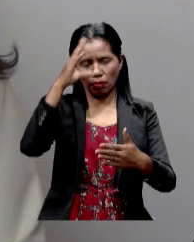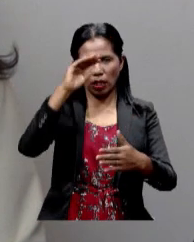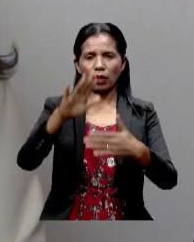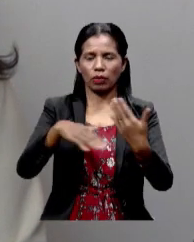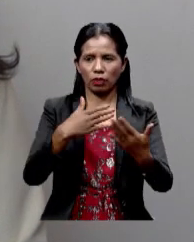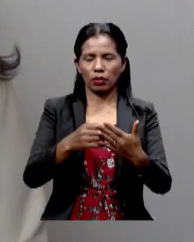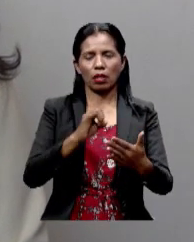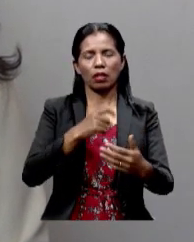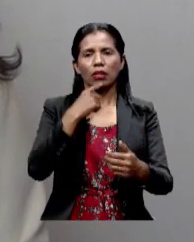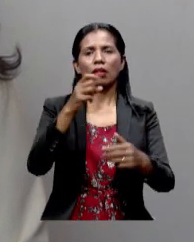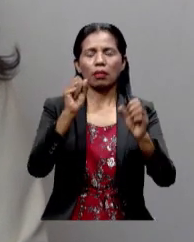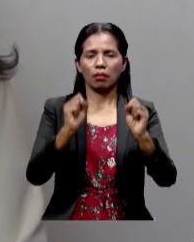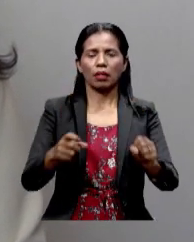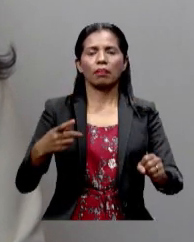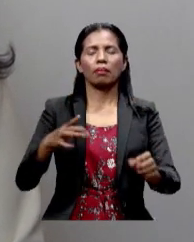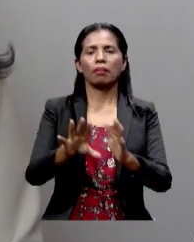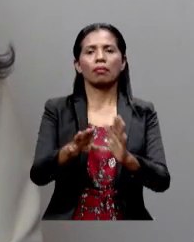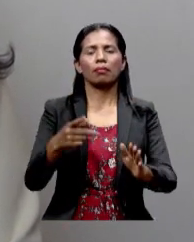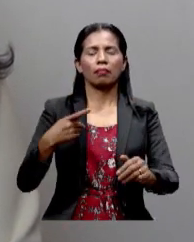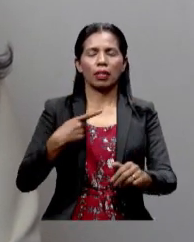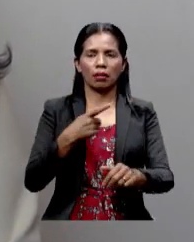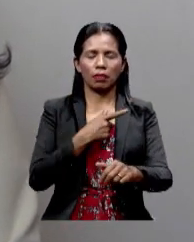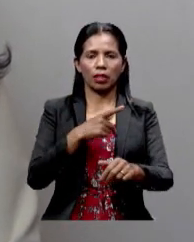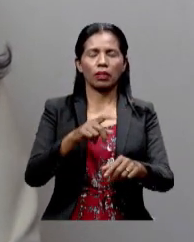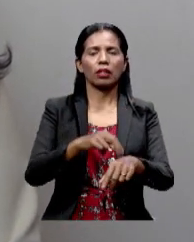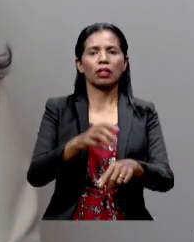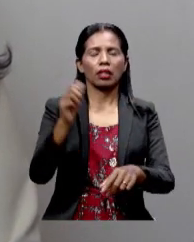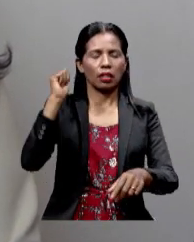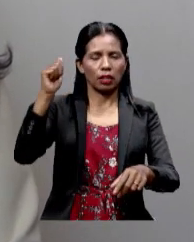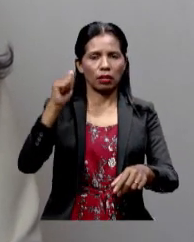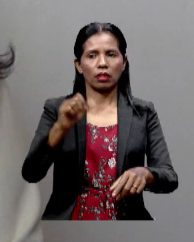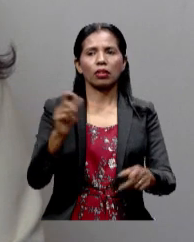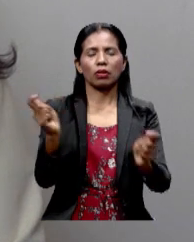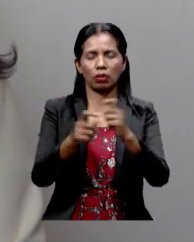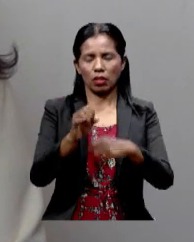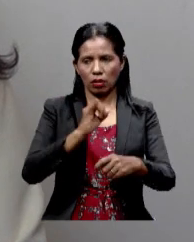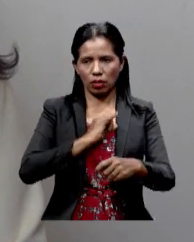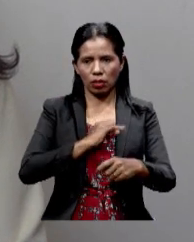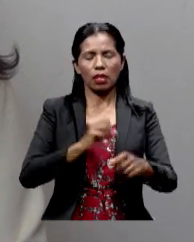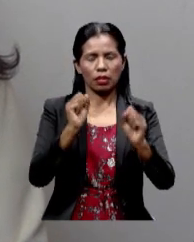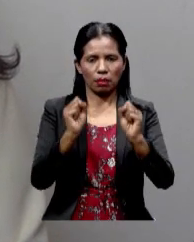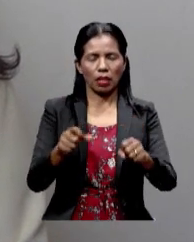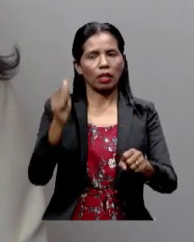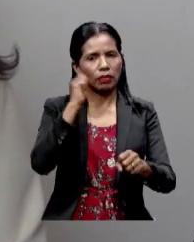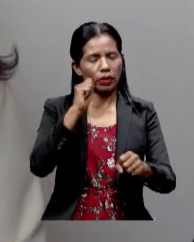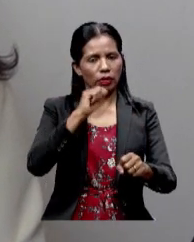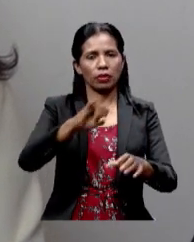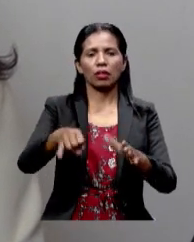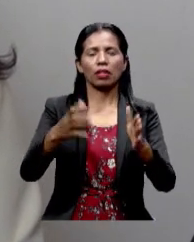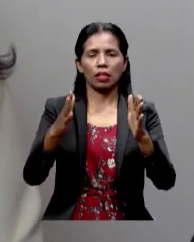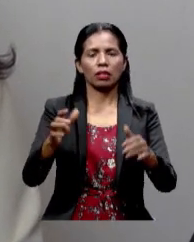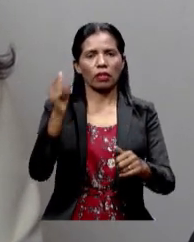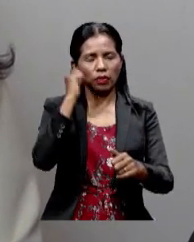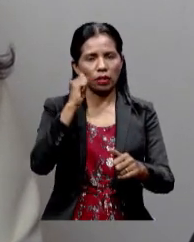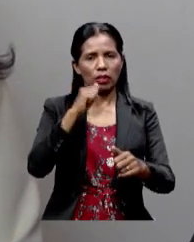ne va sugere se bele parlamento hili ia candidato da turma agora substitui ha ne se bele feto jornalista feto